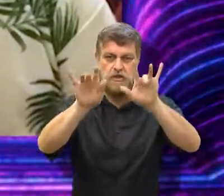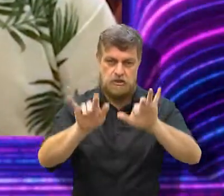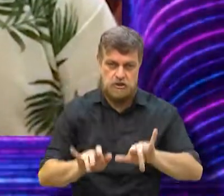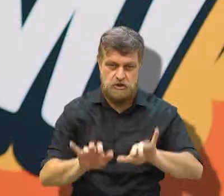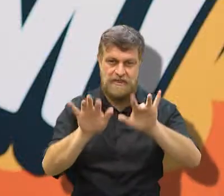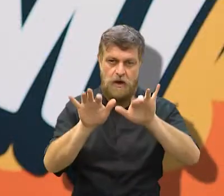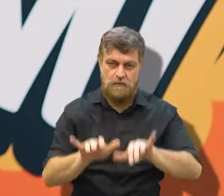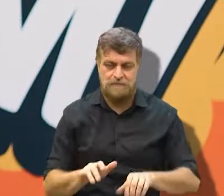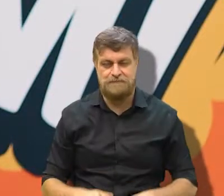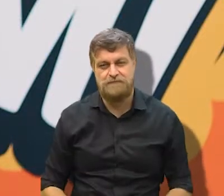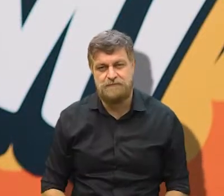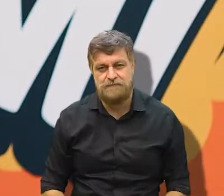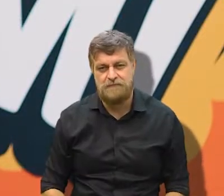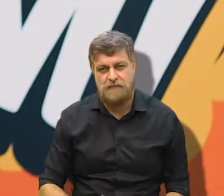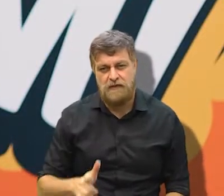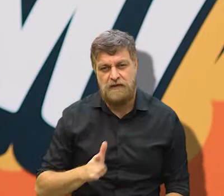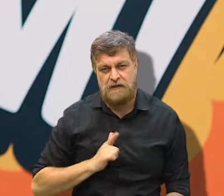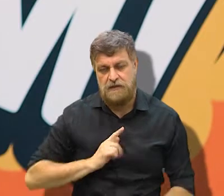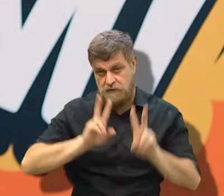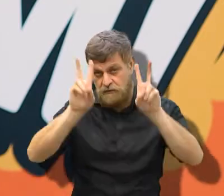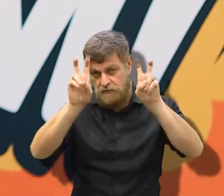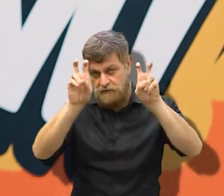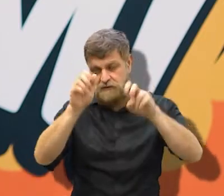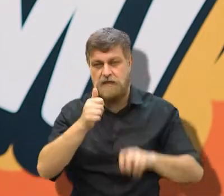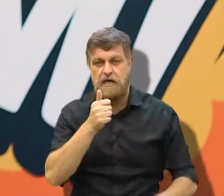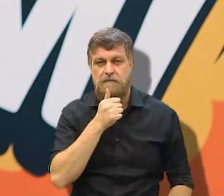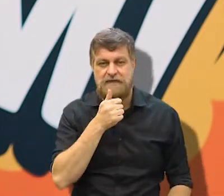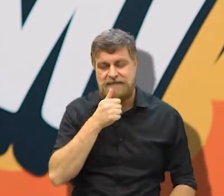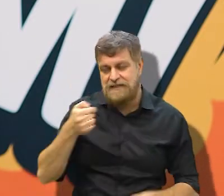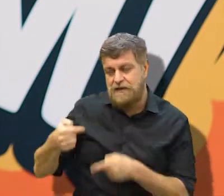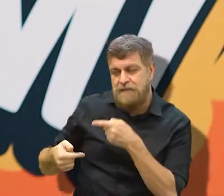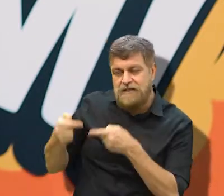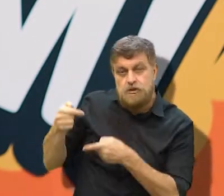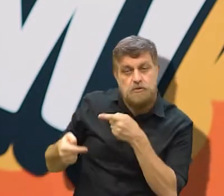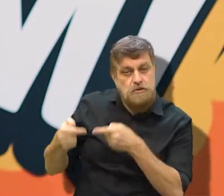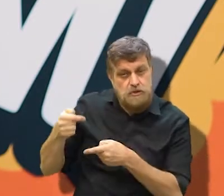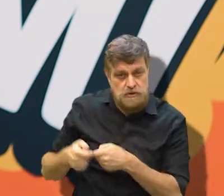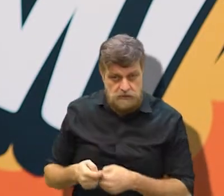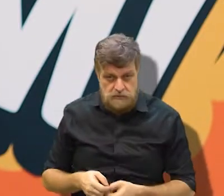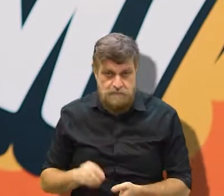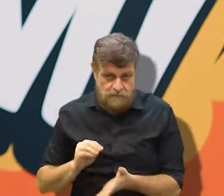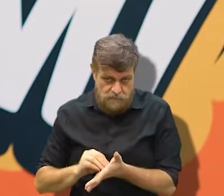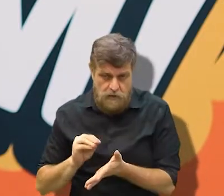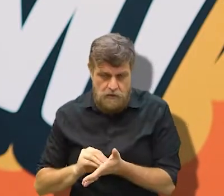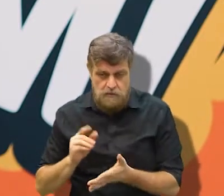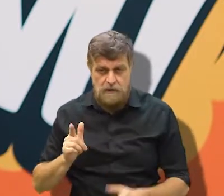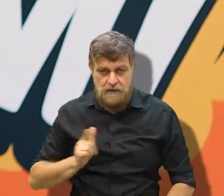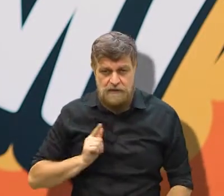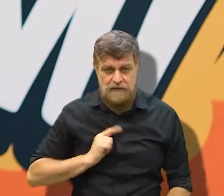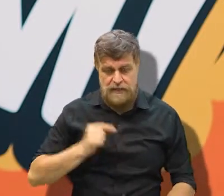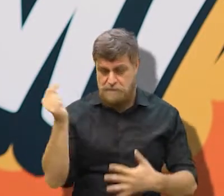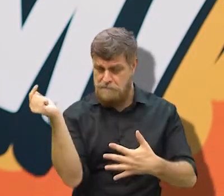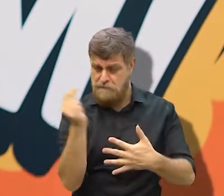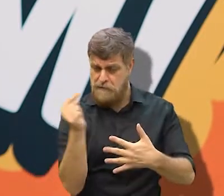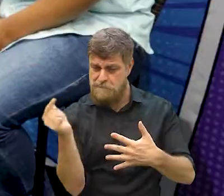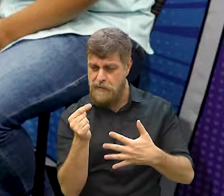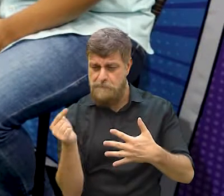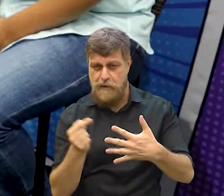digitalmente. Tem muitos temas ainda para serem discutidos, tem muito assunto, né,